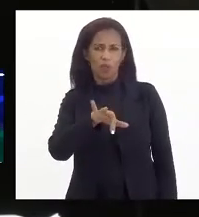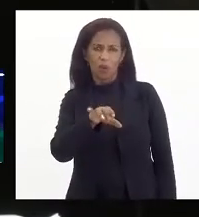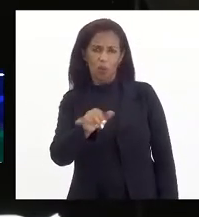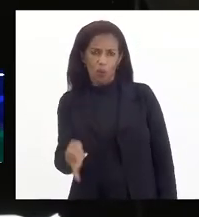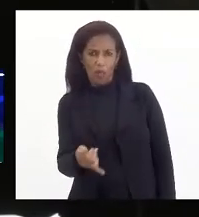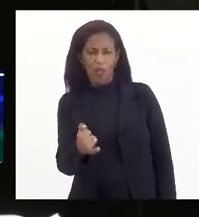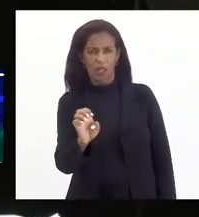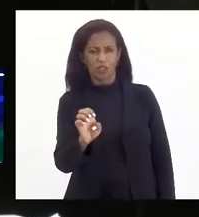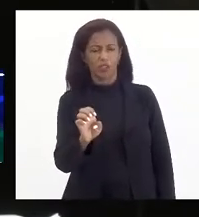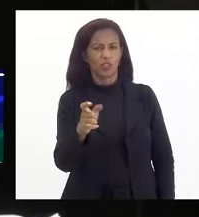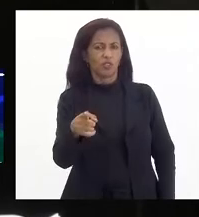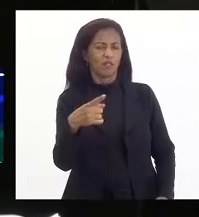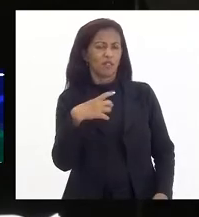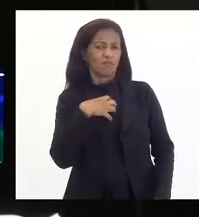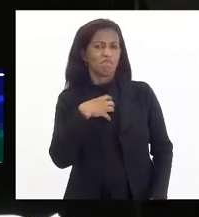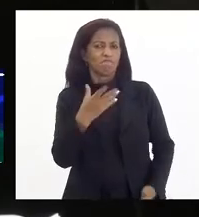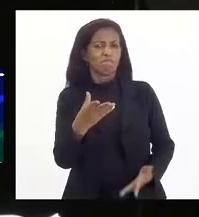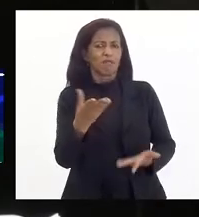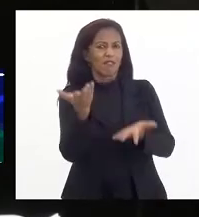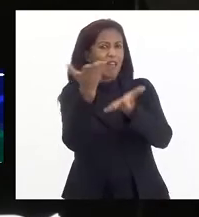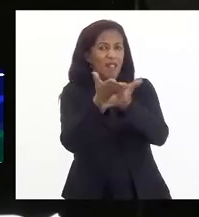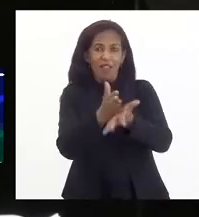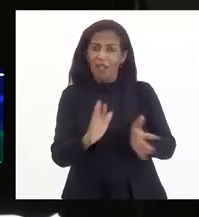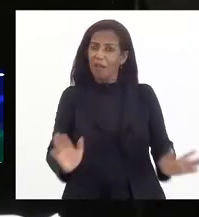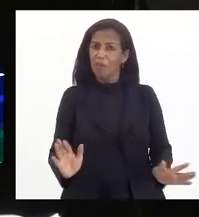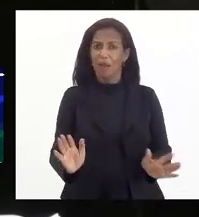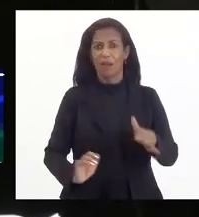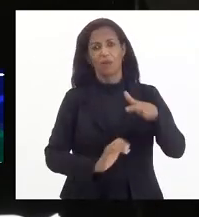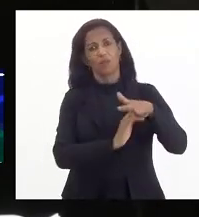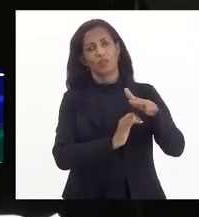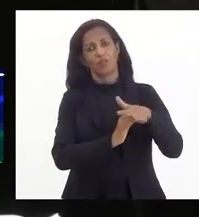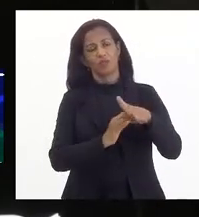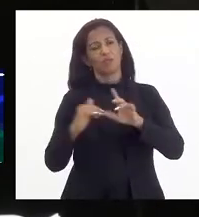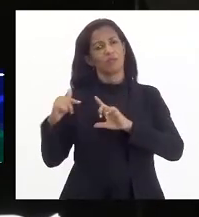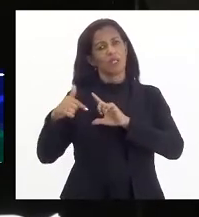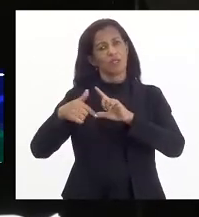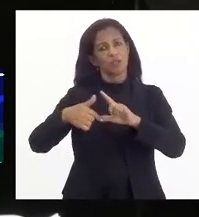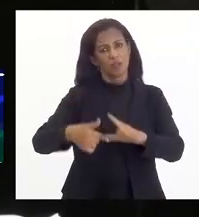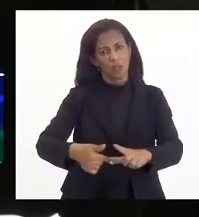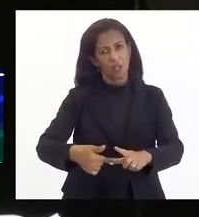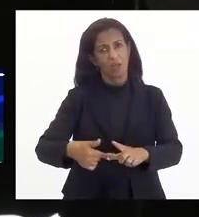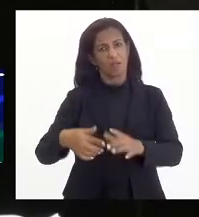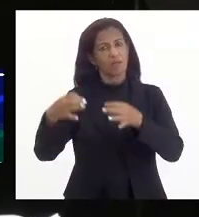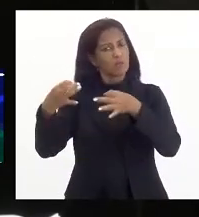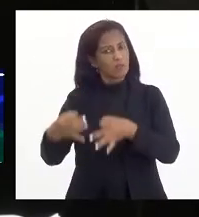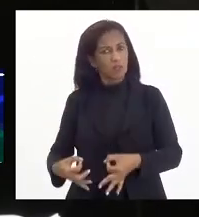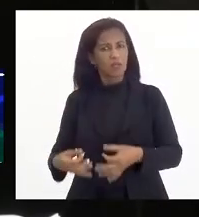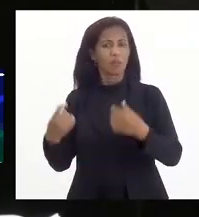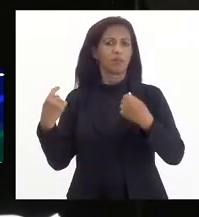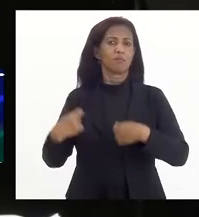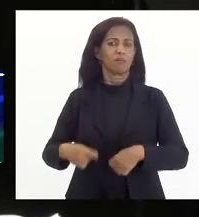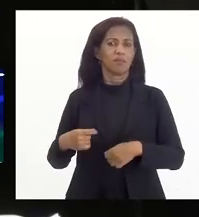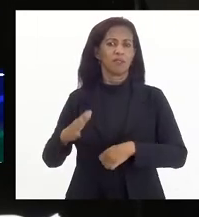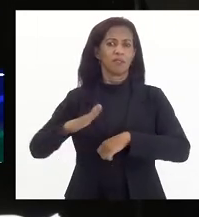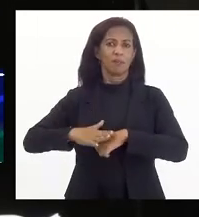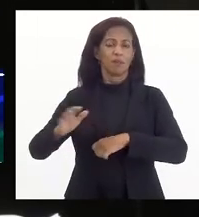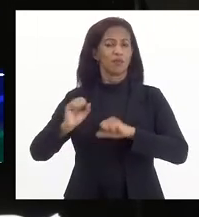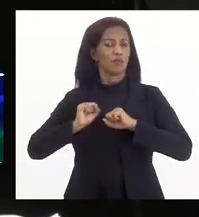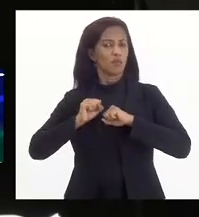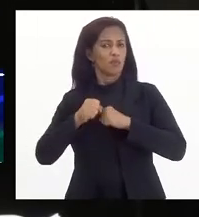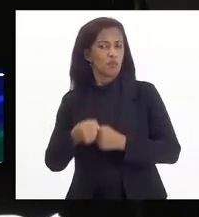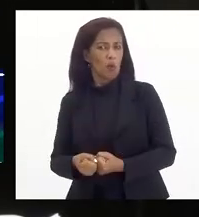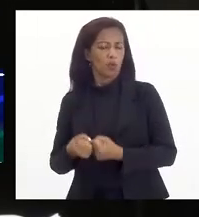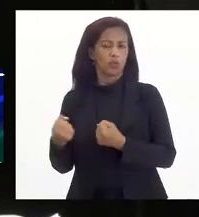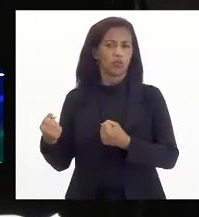prática vai trazer o simbolismo da Extinção de uma instituição tradicional que certamente deveria ser muito mais forte